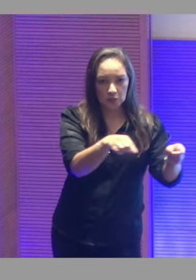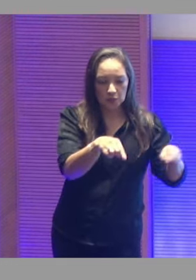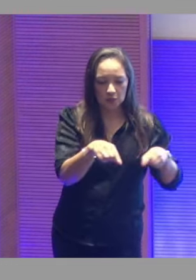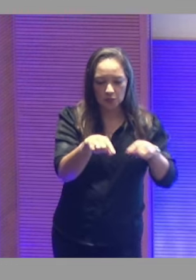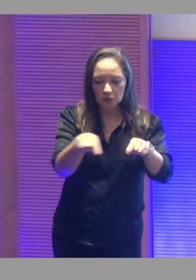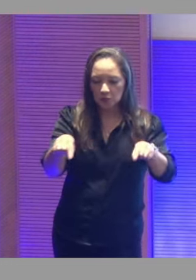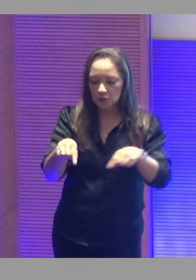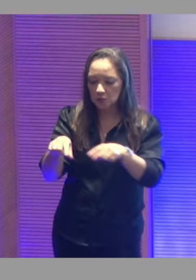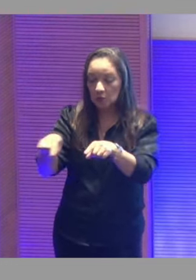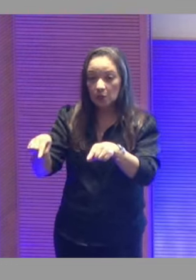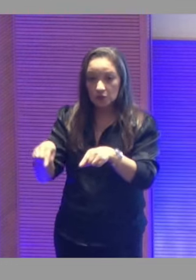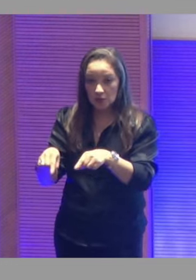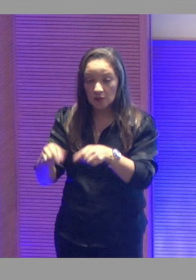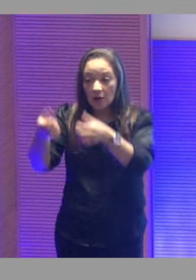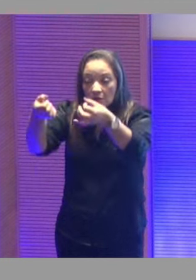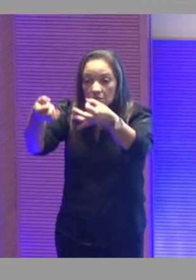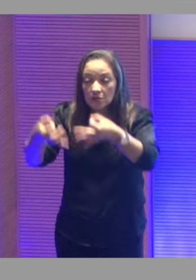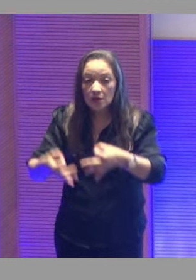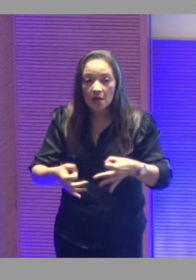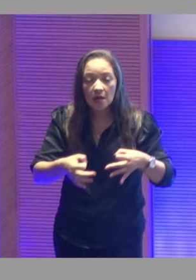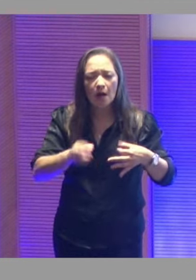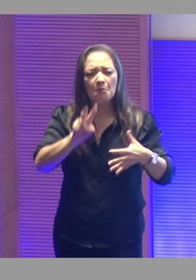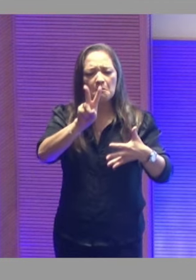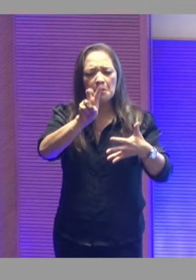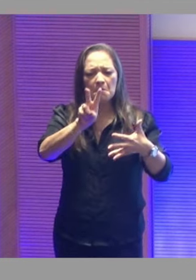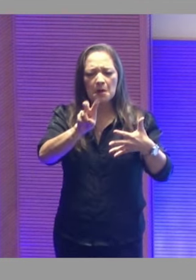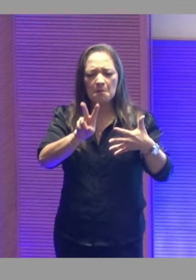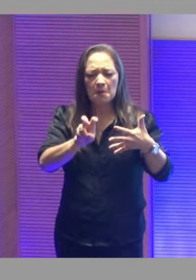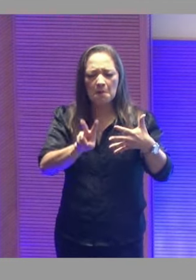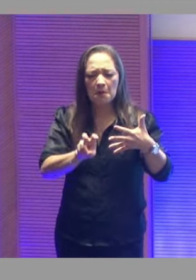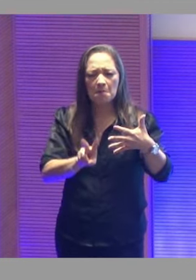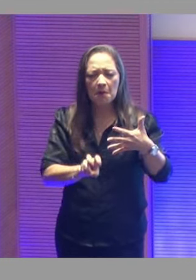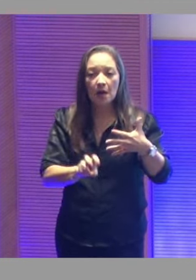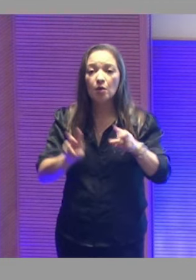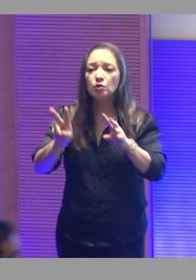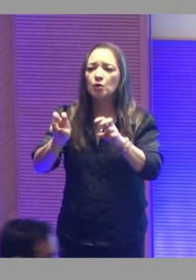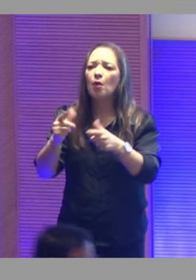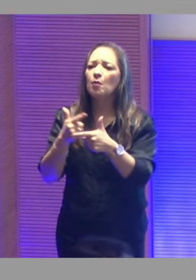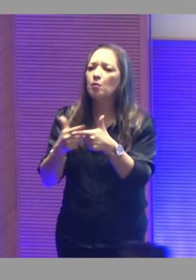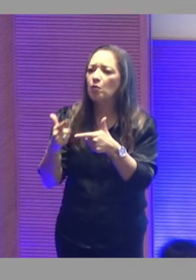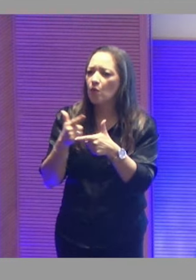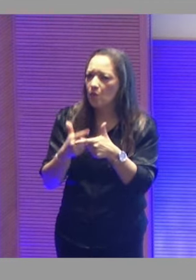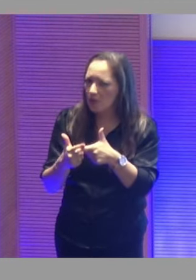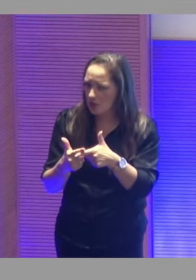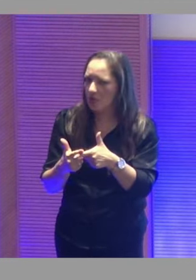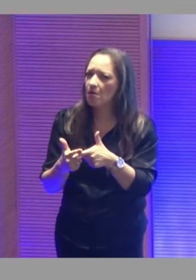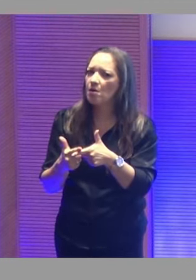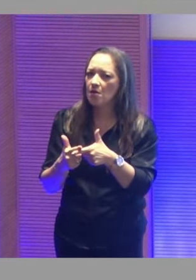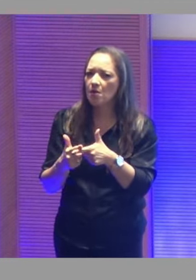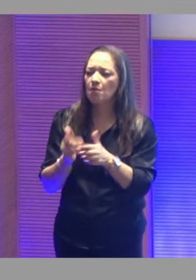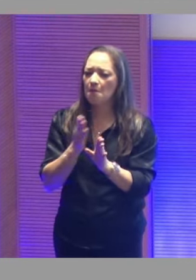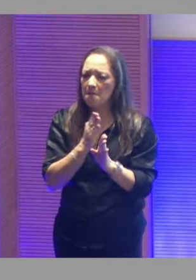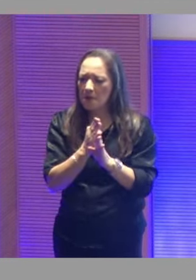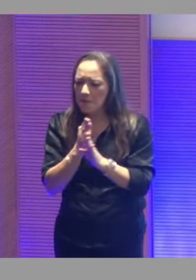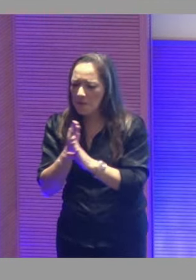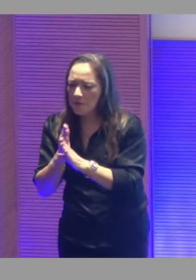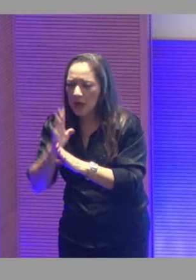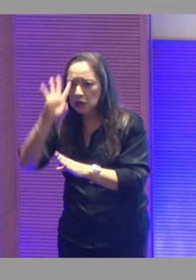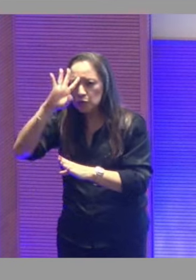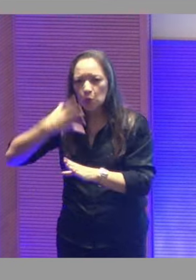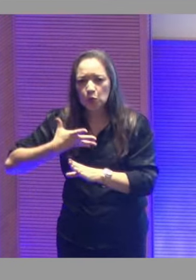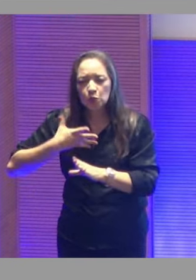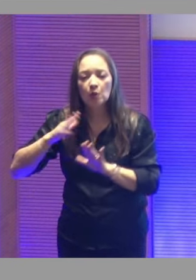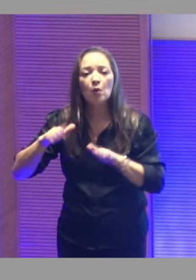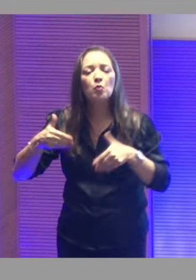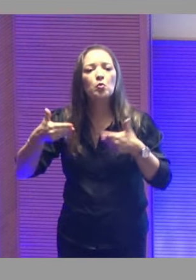sobre eh problemas que num primeiro momento foram encontrados e quais foram as soluções que